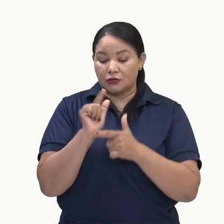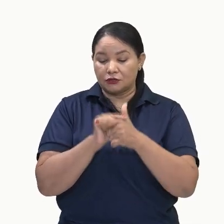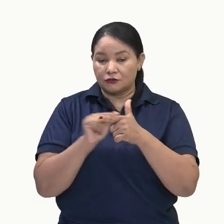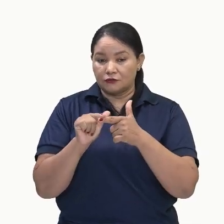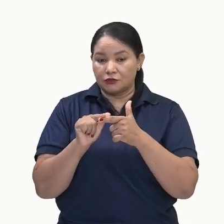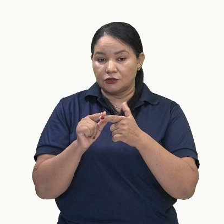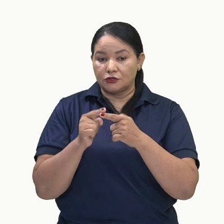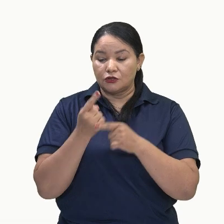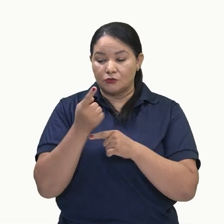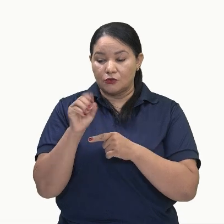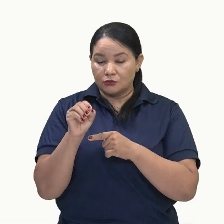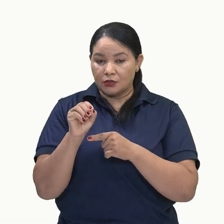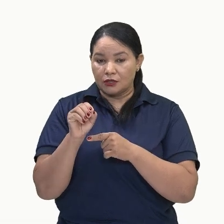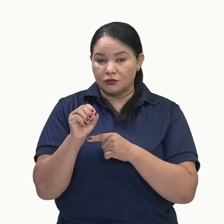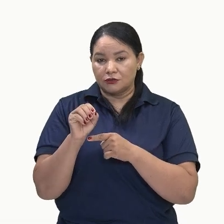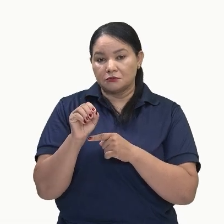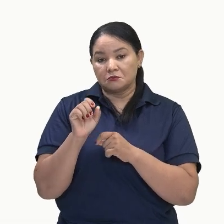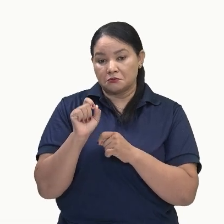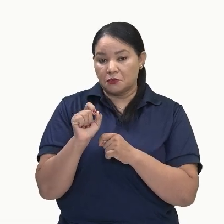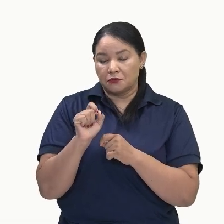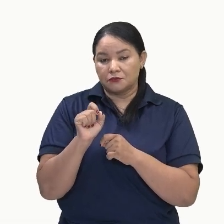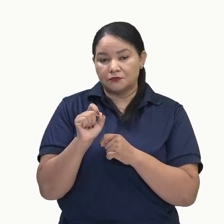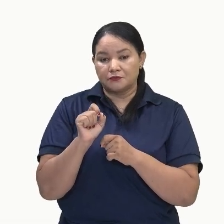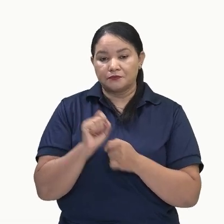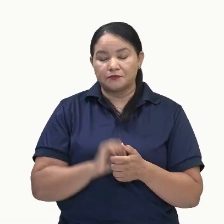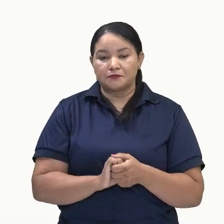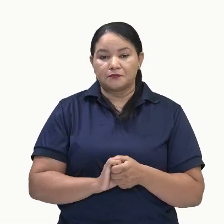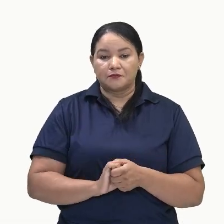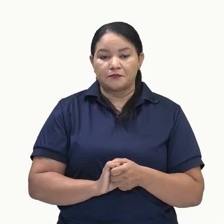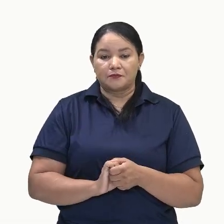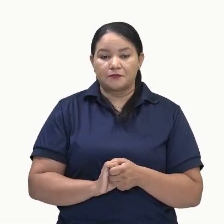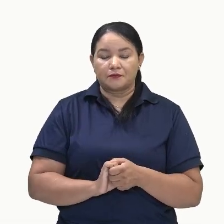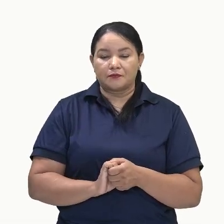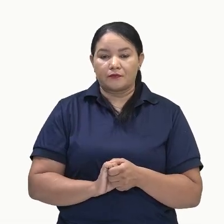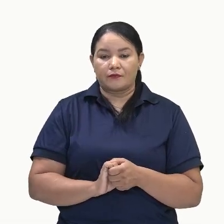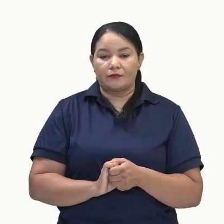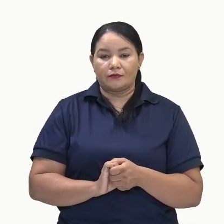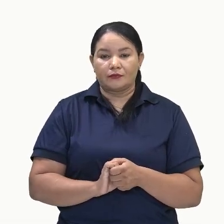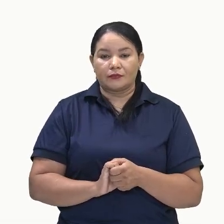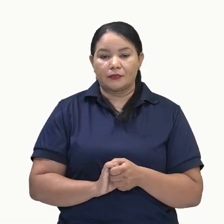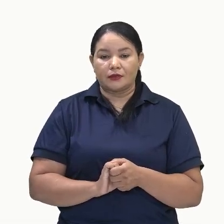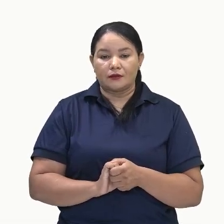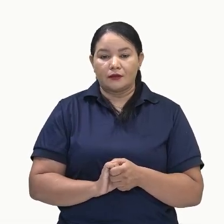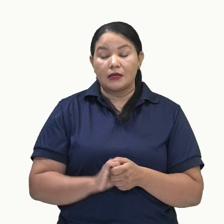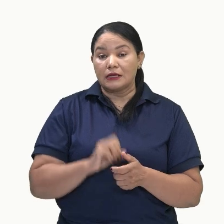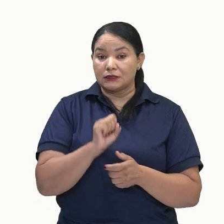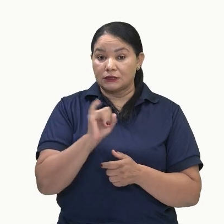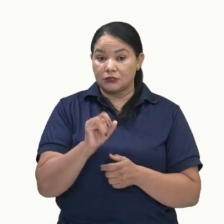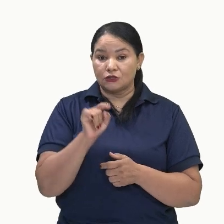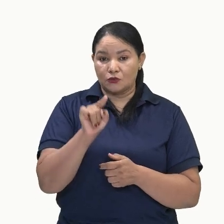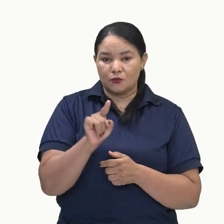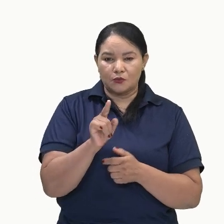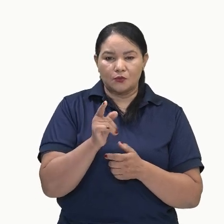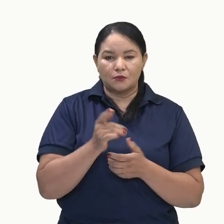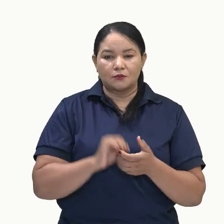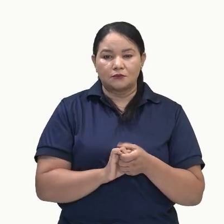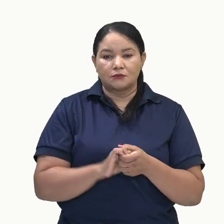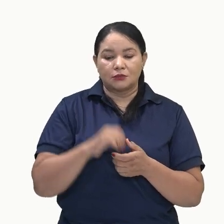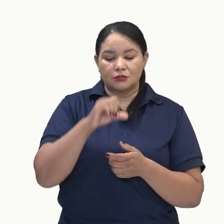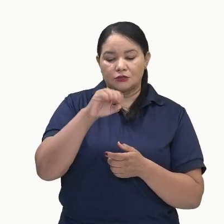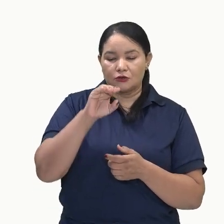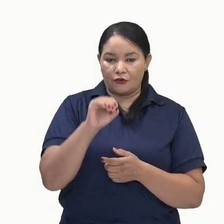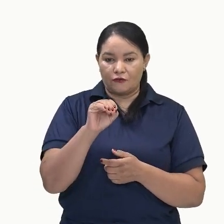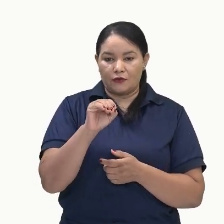ter a 10ª parte. 10% representa a 10ª parte de um todo, certo? Então, se você fizer